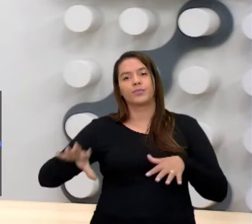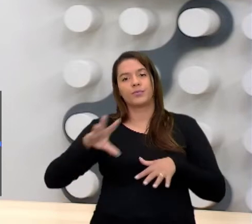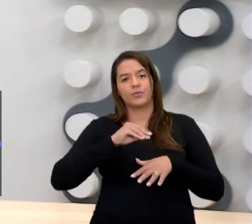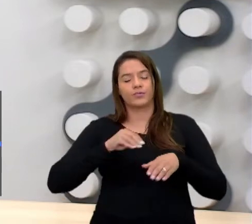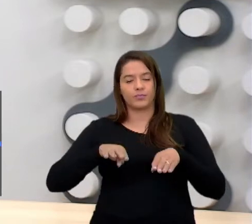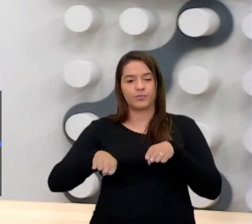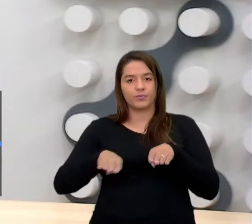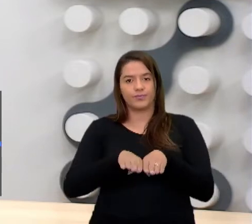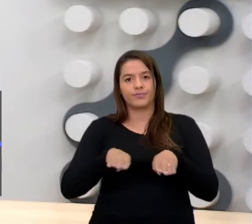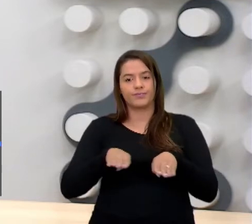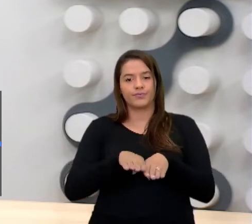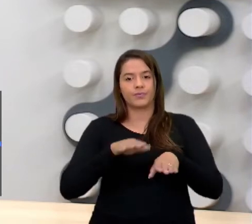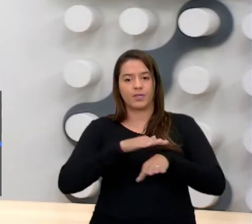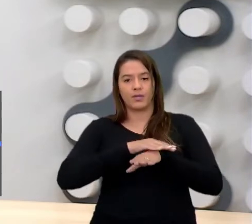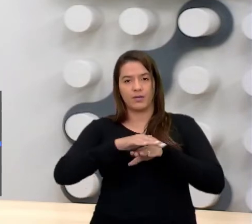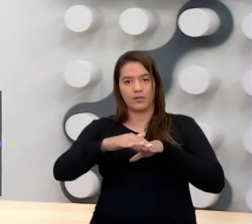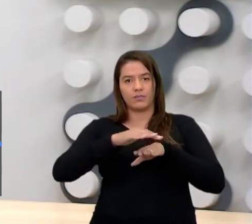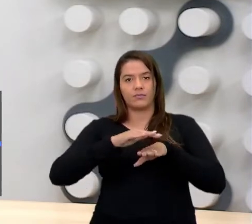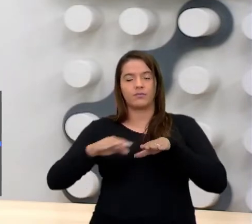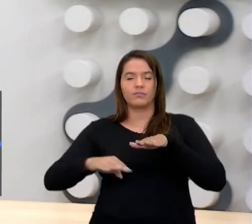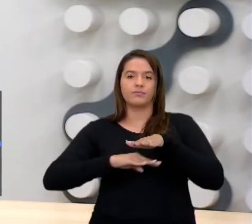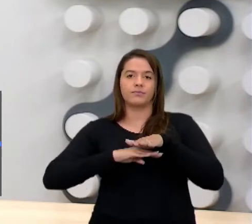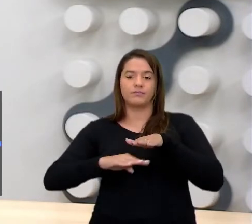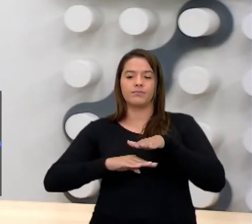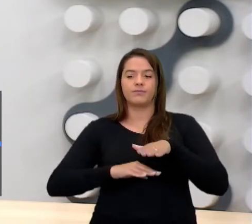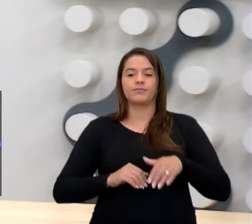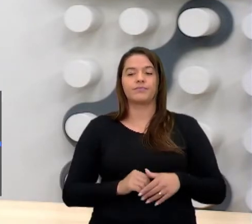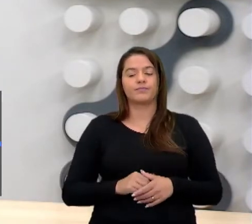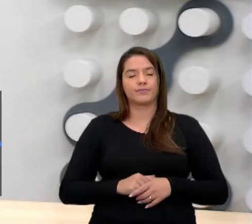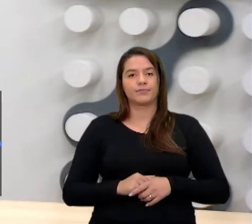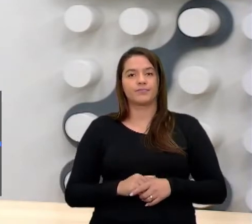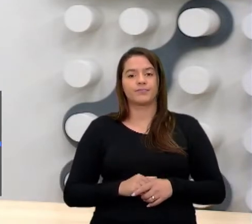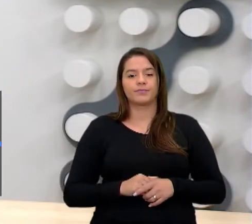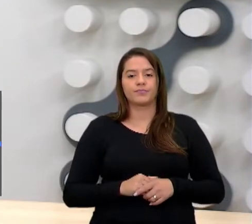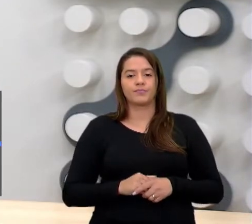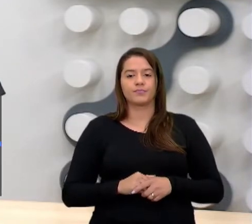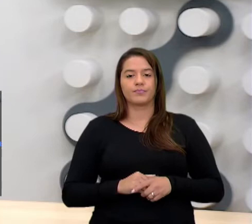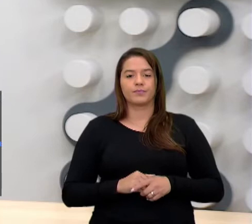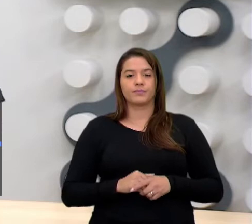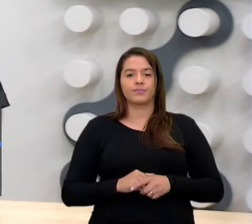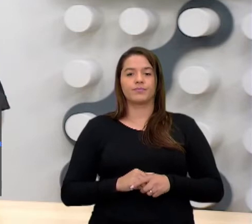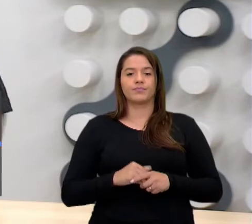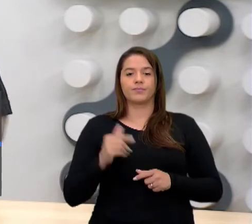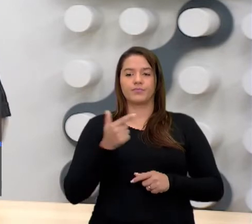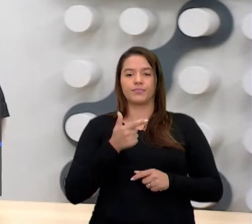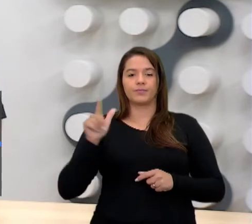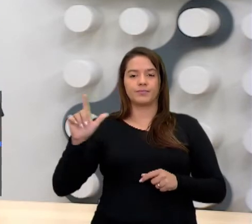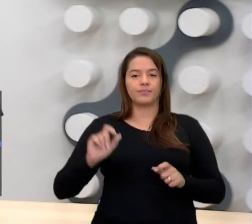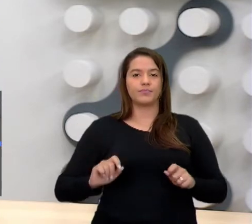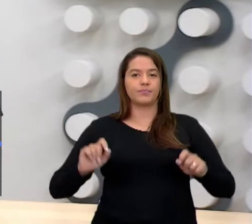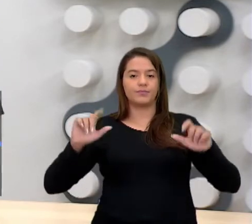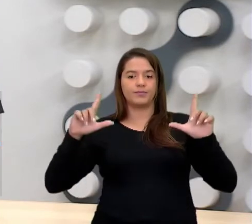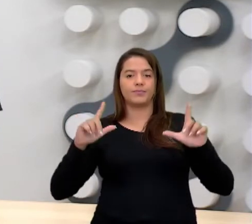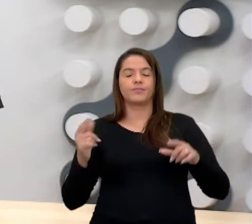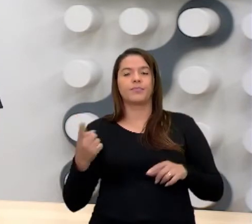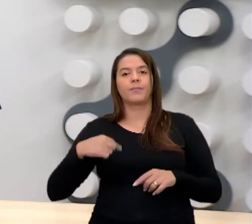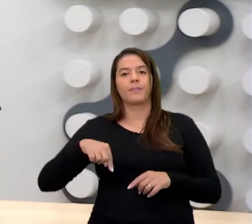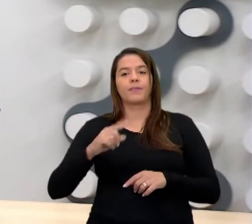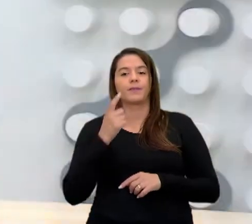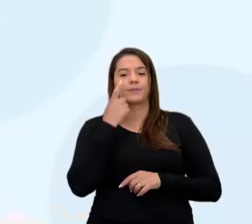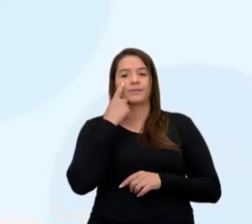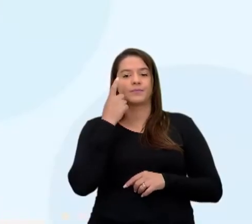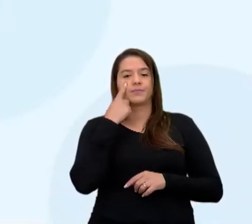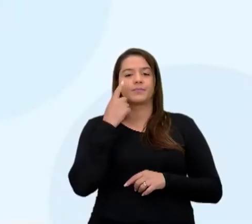placas tectônicas abaixo aí da nossa superfície, tá certo? Vamos lá para a próxima tela, que aí a gente vai ver,